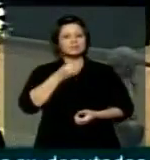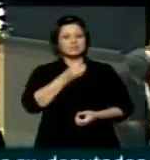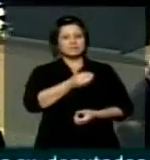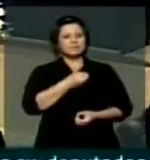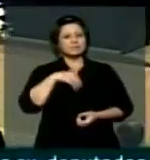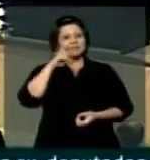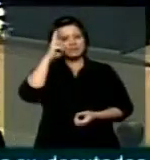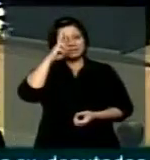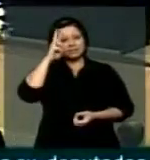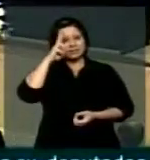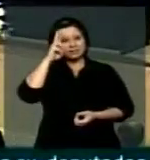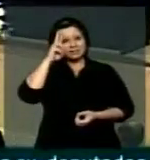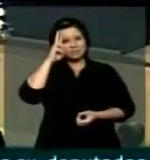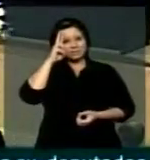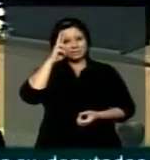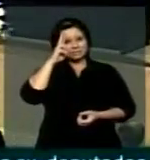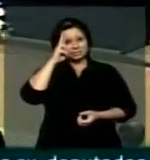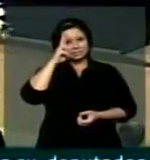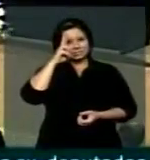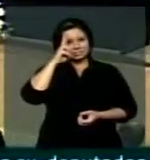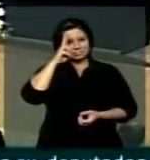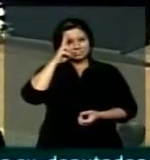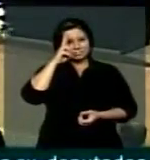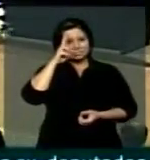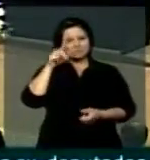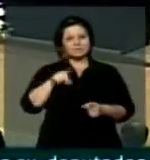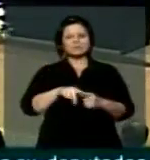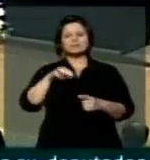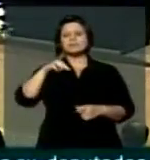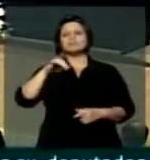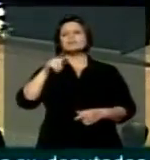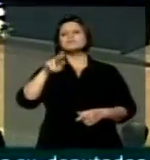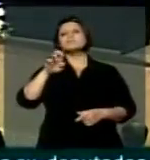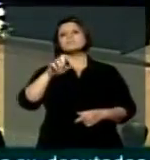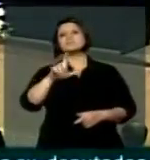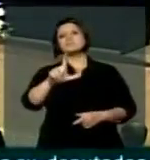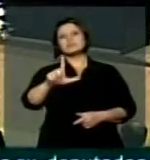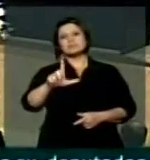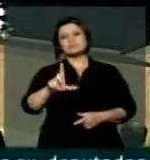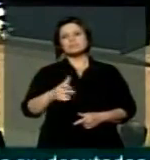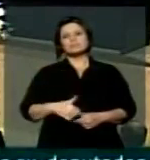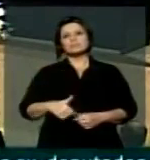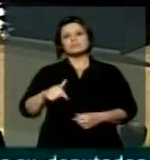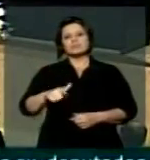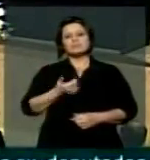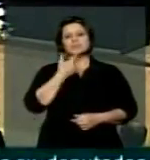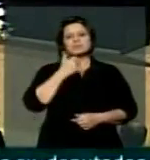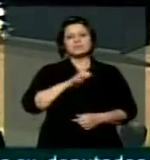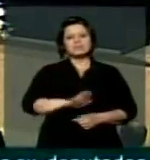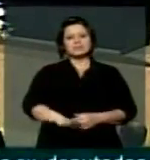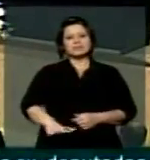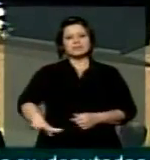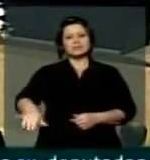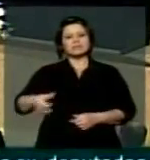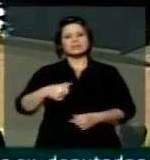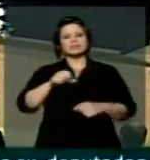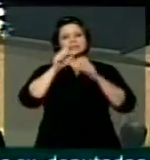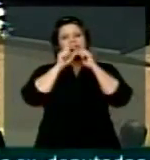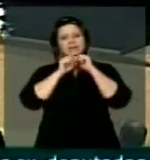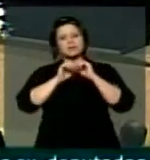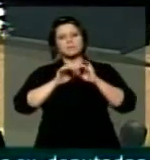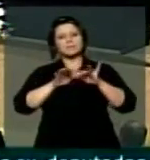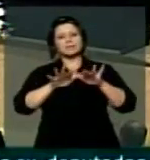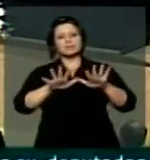para ele levar de recordação. E ao Miguel também, essa criança maravilhosa que abençoou